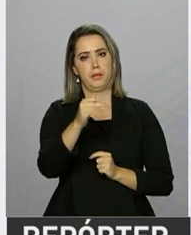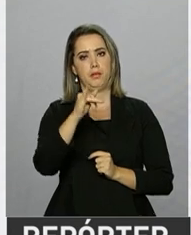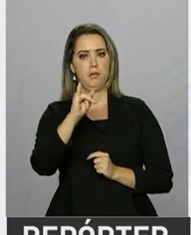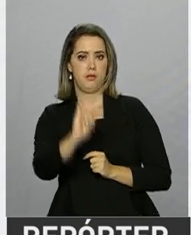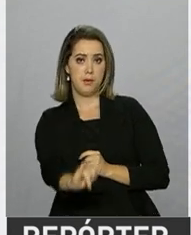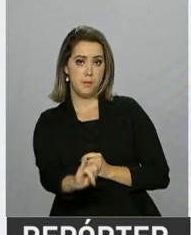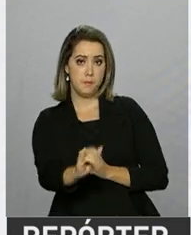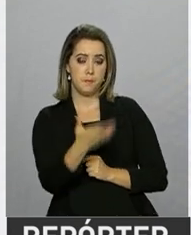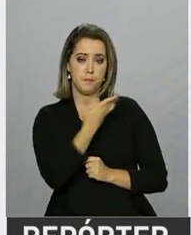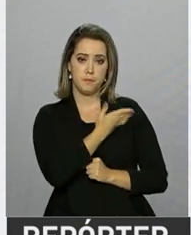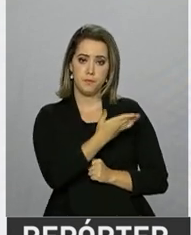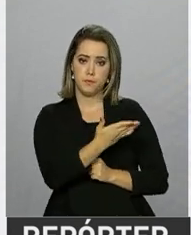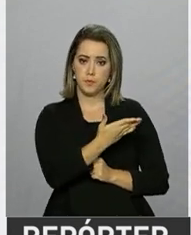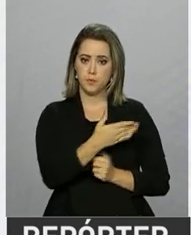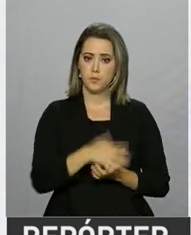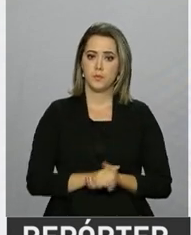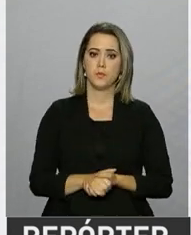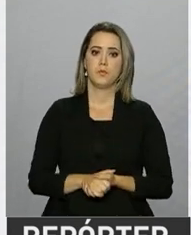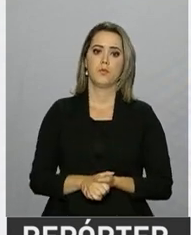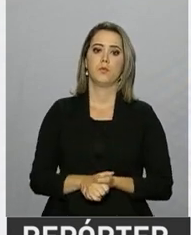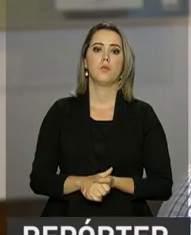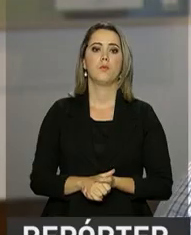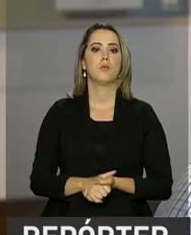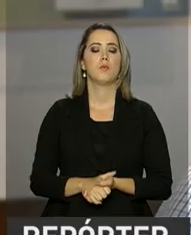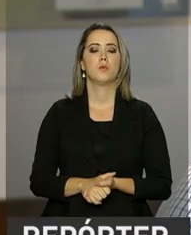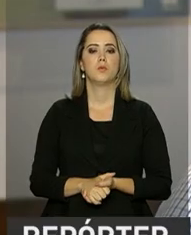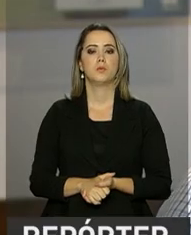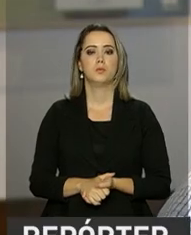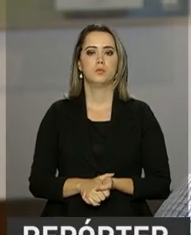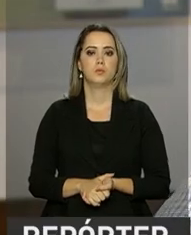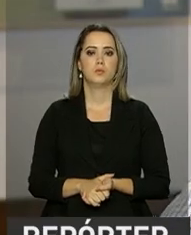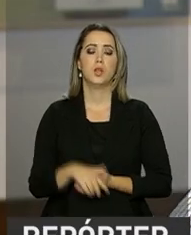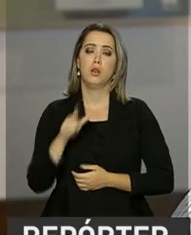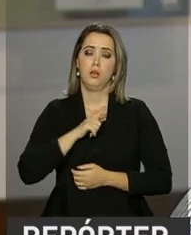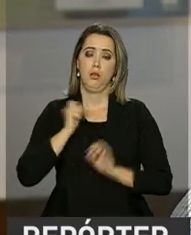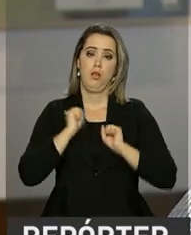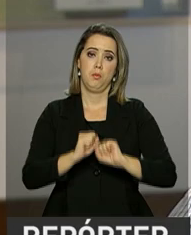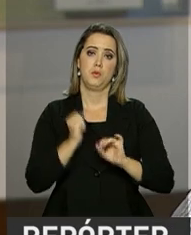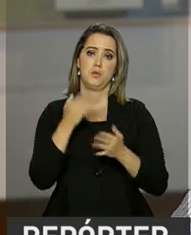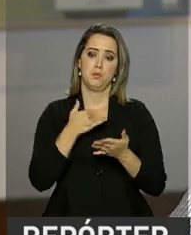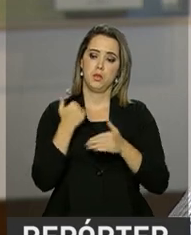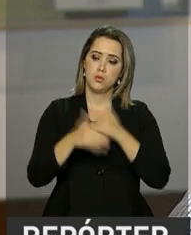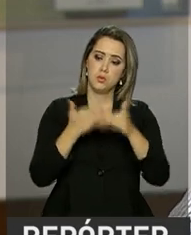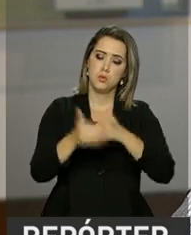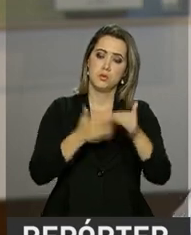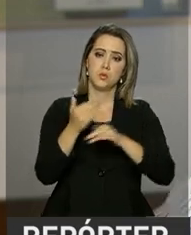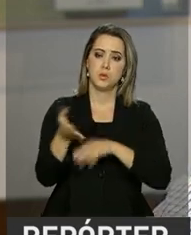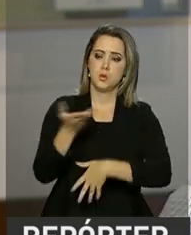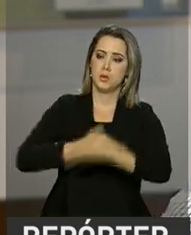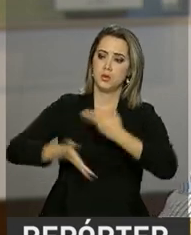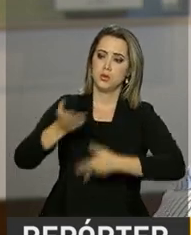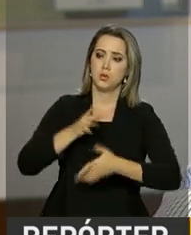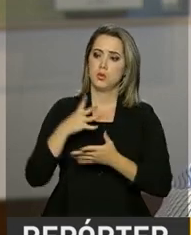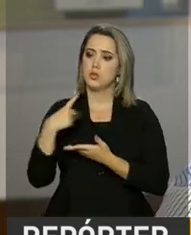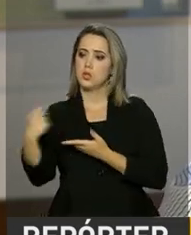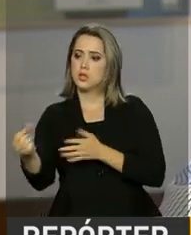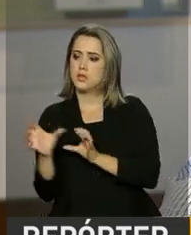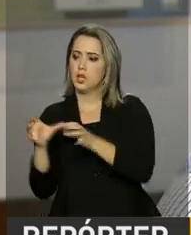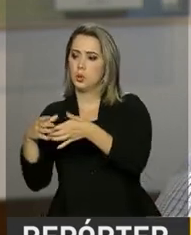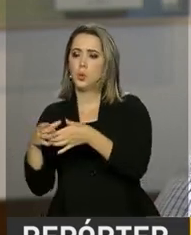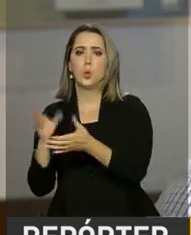de parcerias de investimentos o p há a previsão de que durante esse processo de negociação da saída do